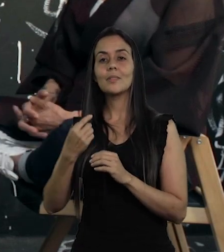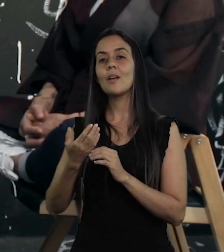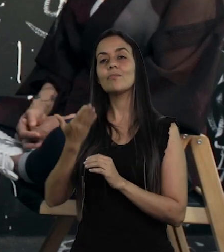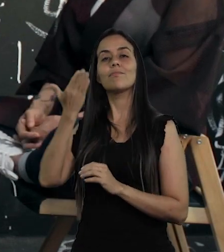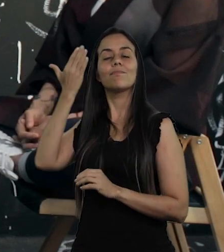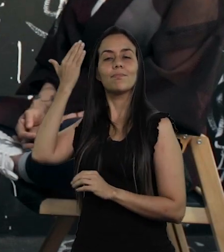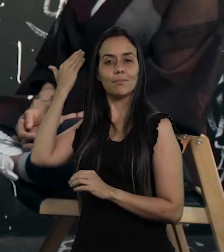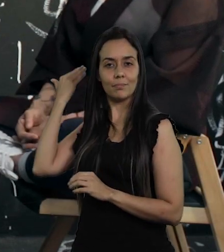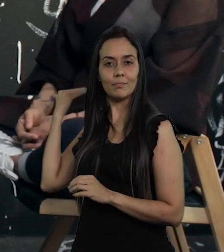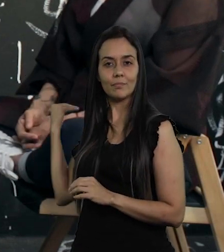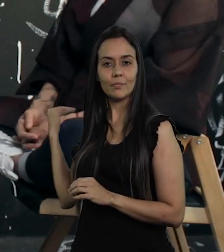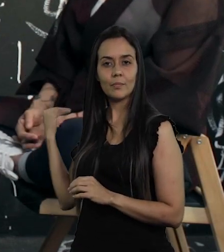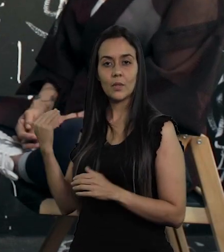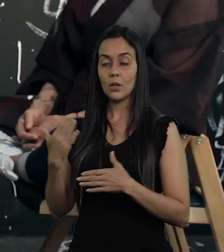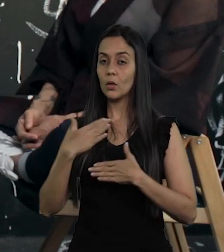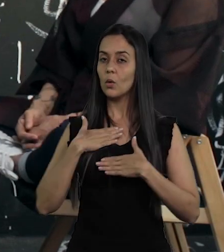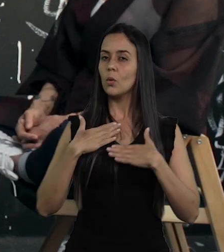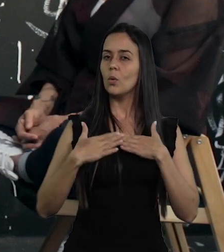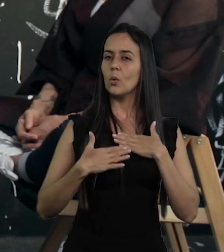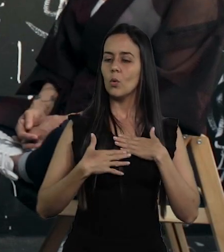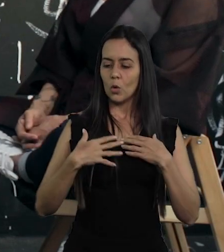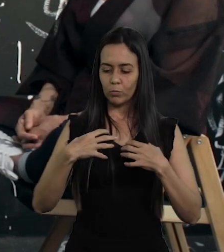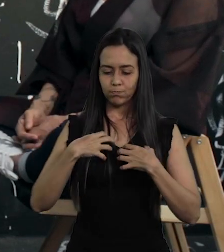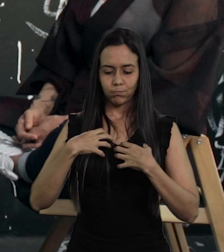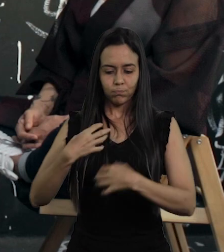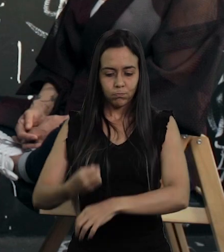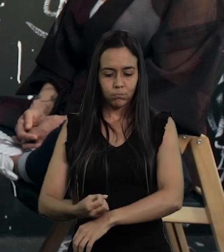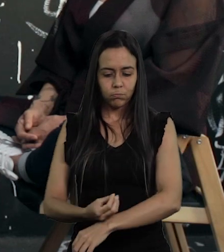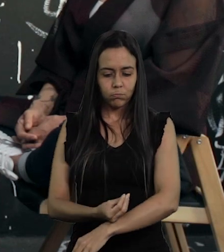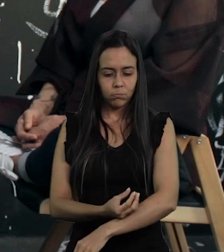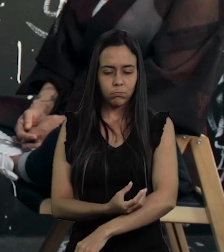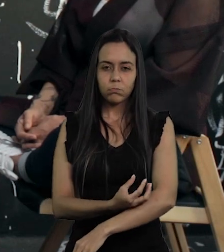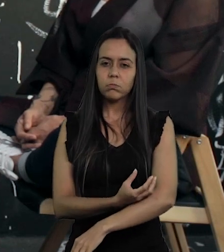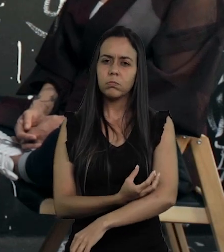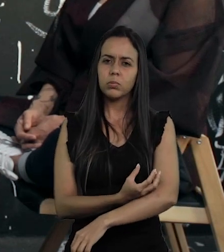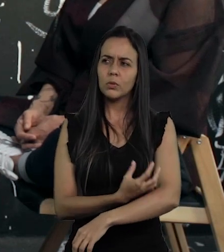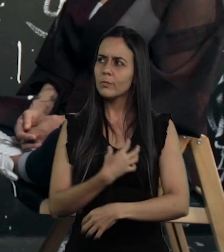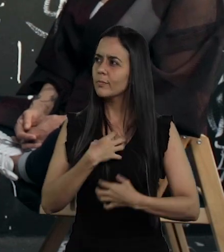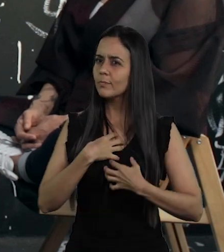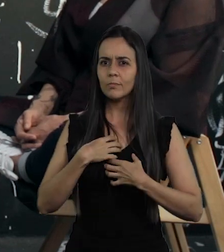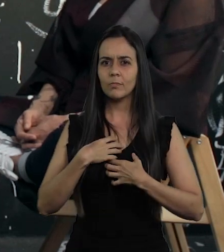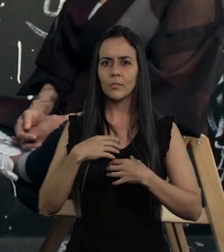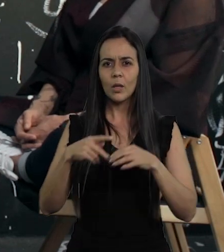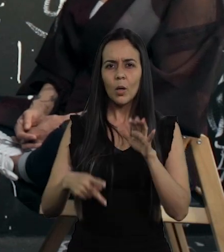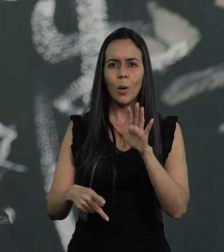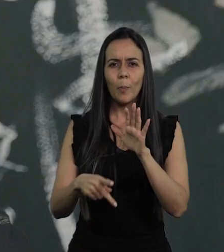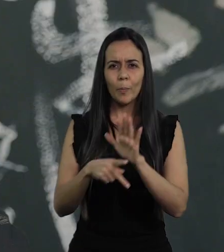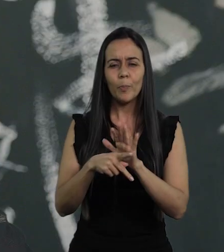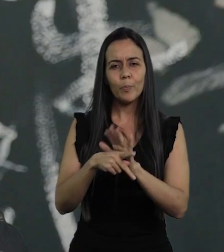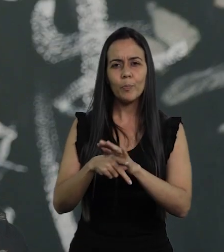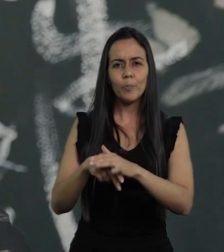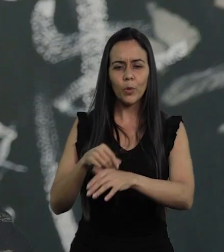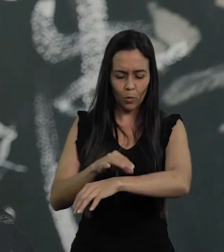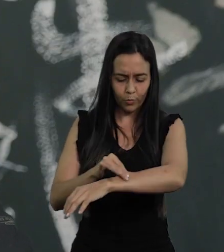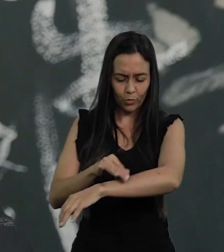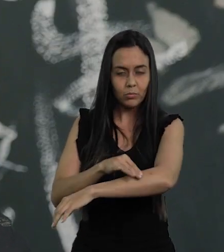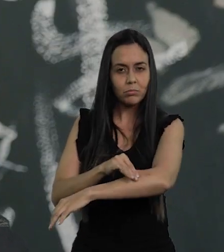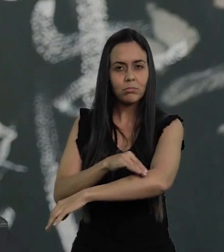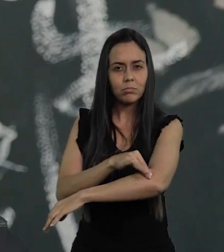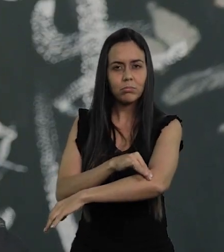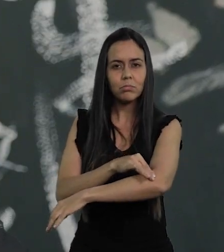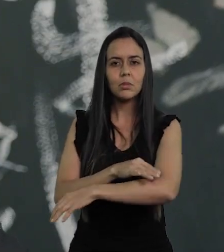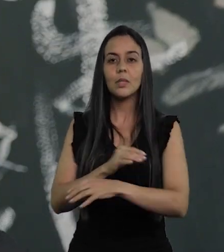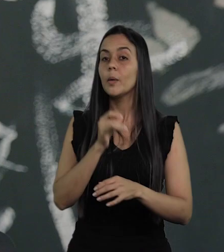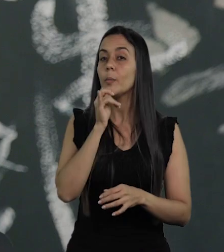vai tendo assim a sensação de virar matéria de novo. Sim. Esse desaparecimento. E isso, por exemplo,